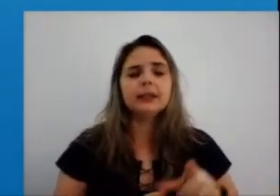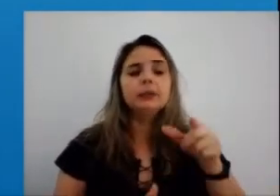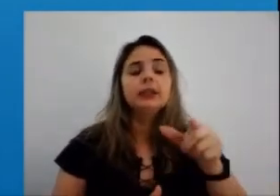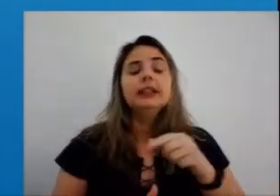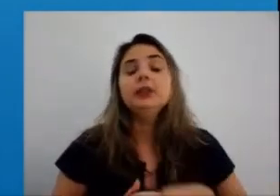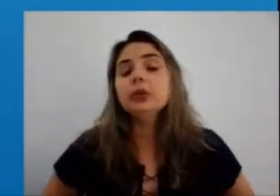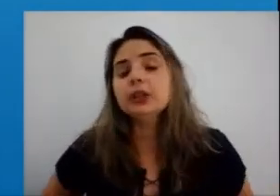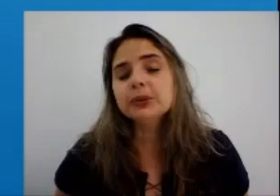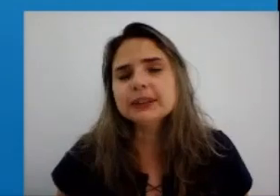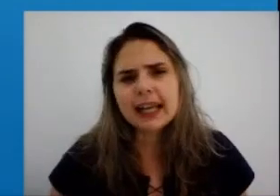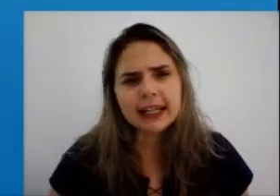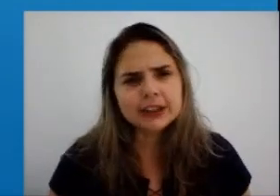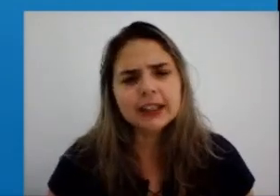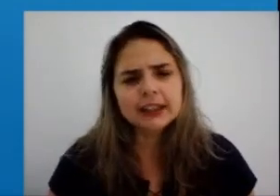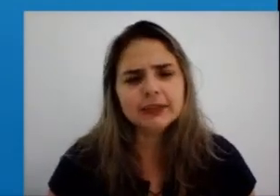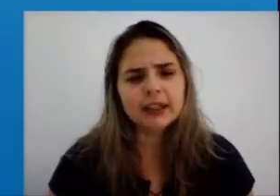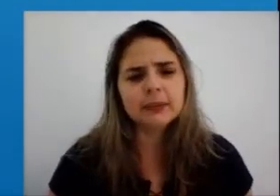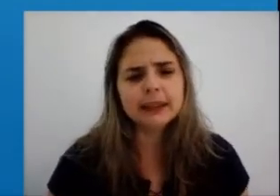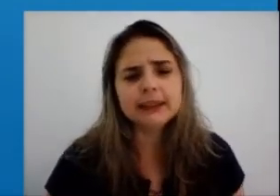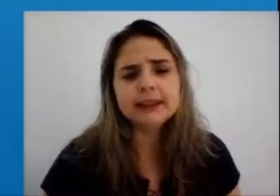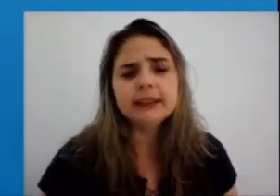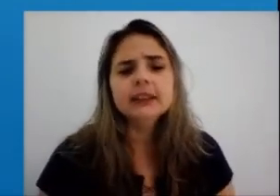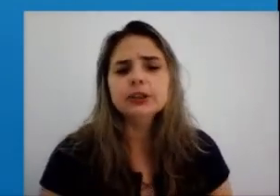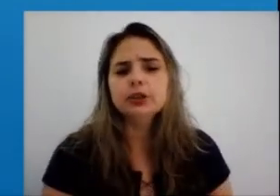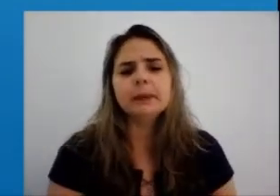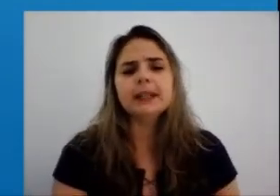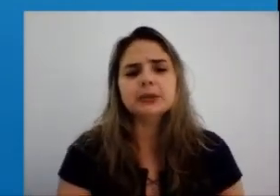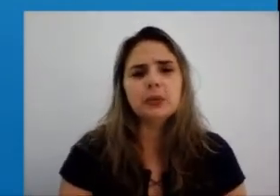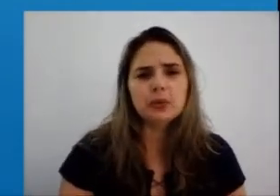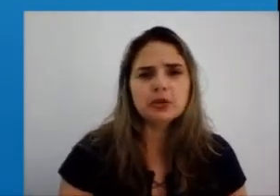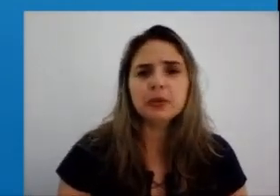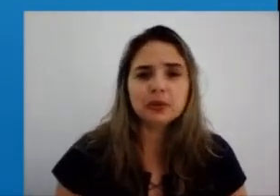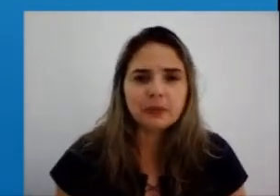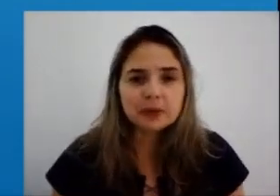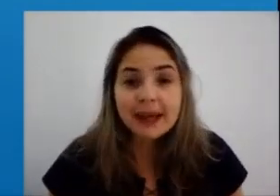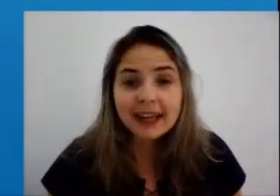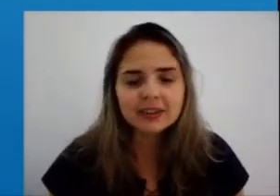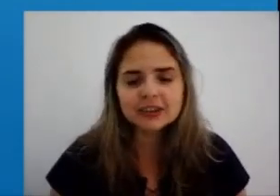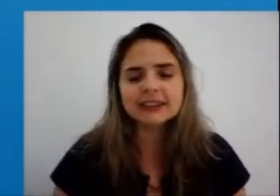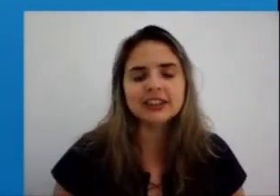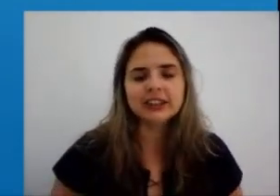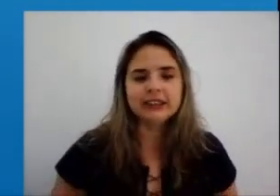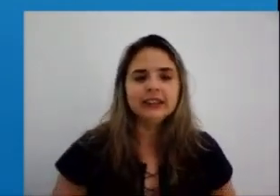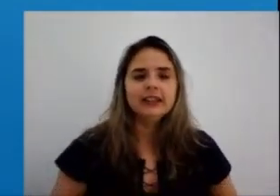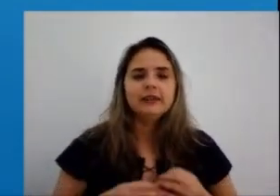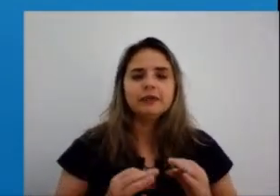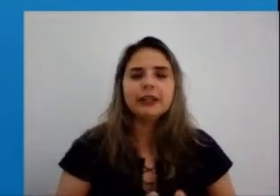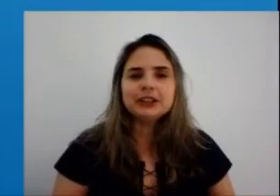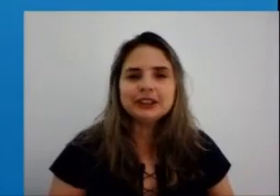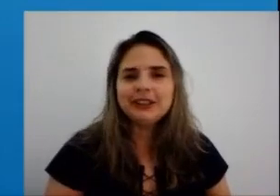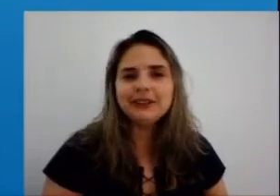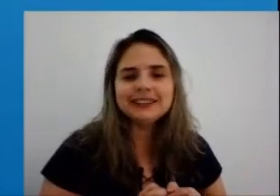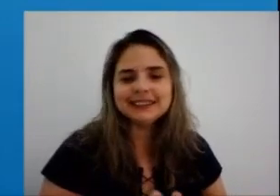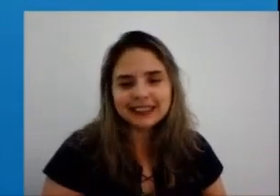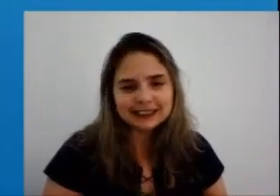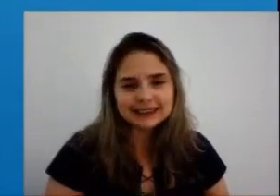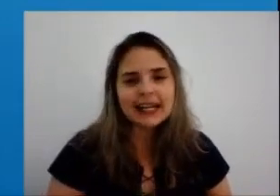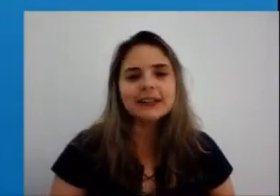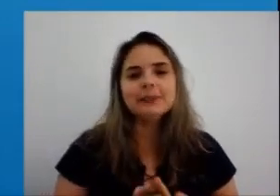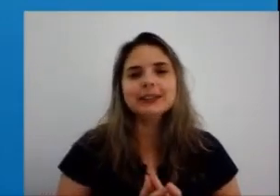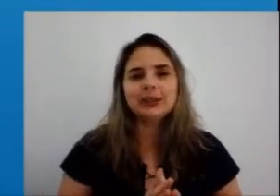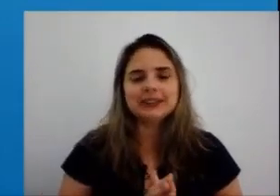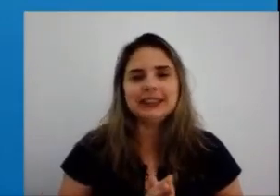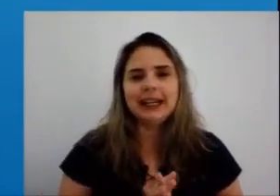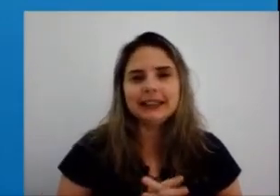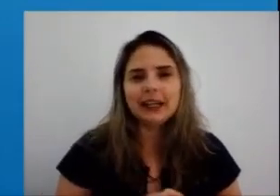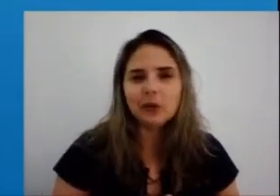professor Magno e o nosso site, né? Já falamos aqui do expressoconcurso.com.br, nosso site aí fresquinho,